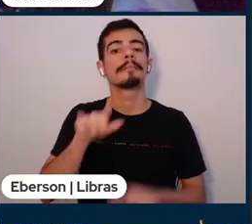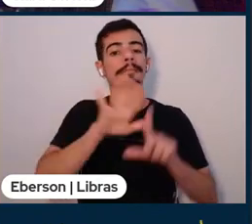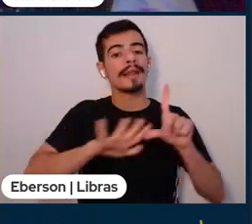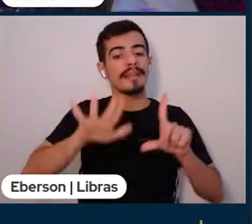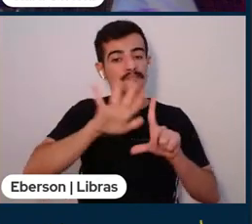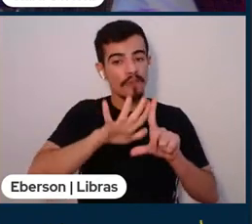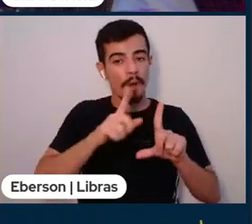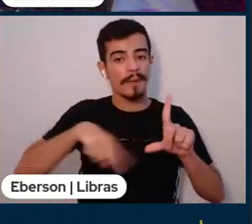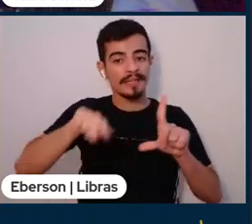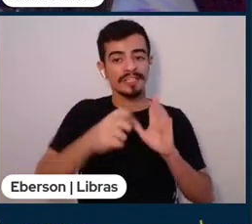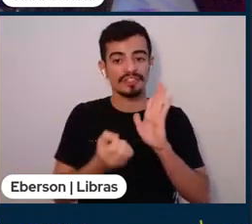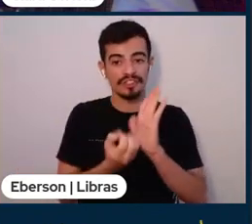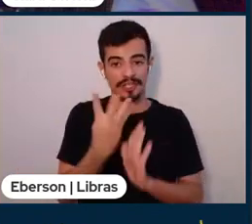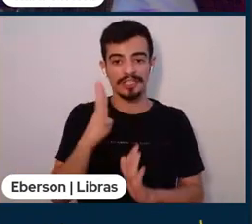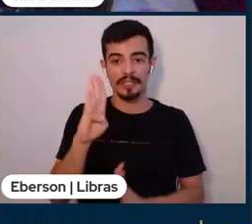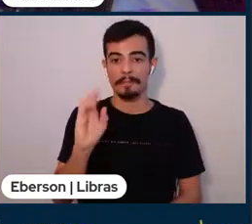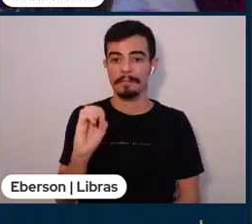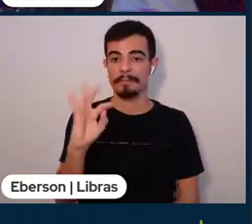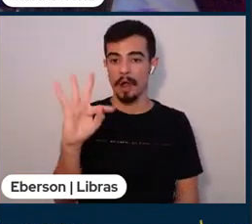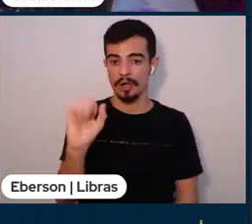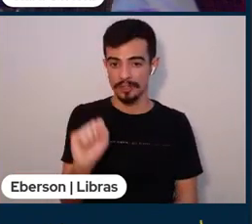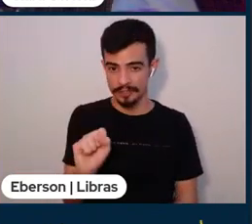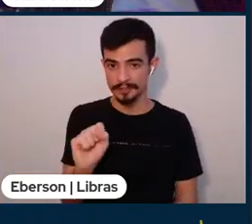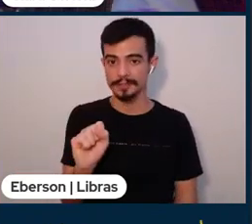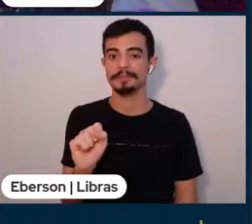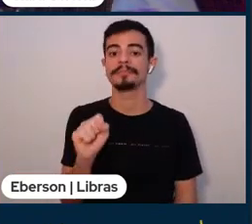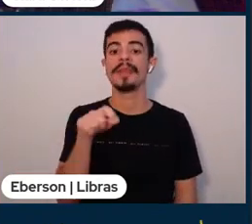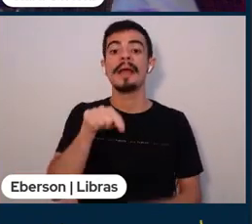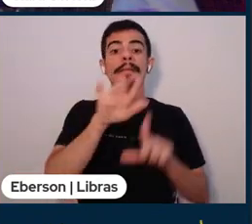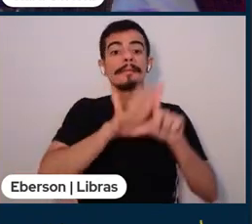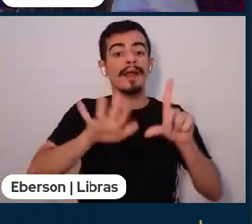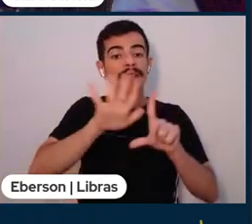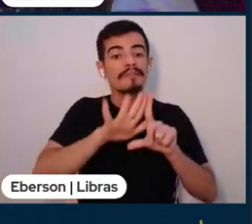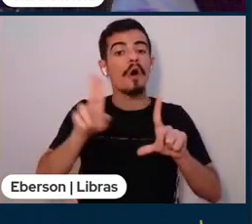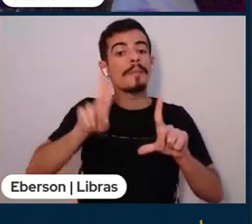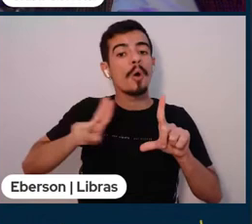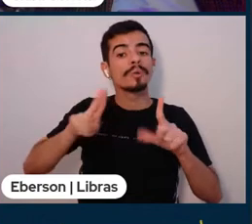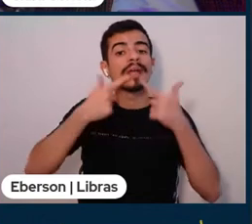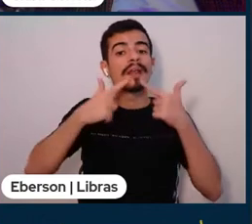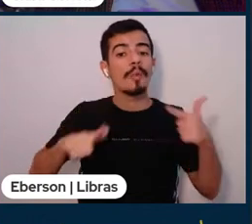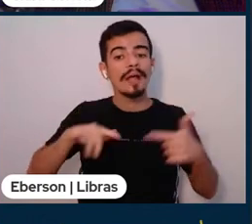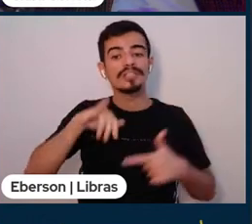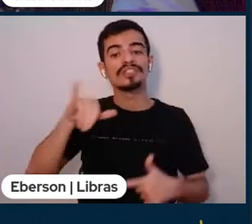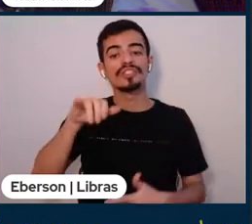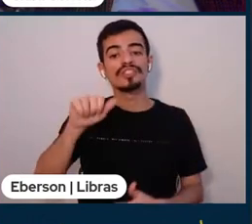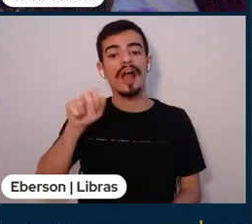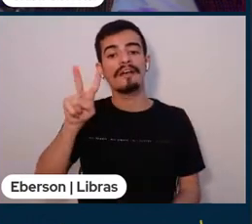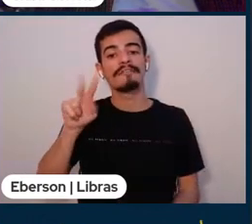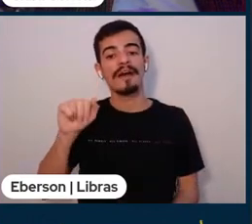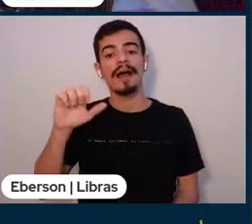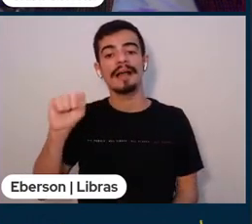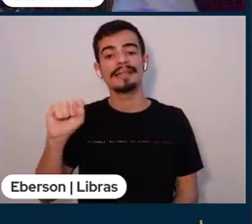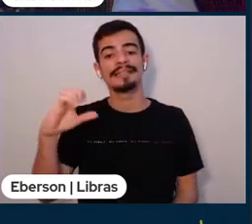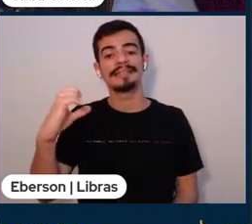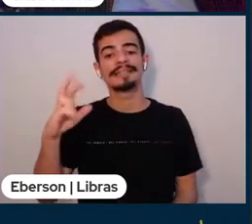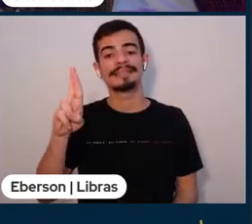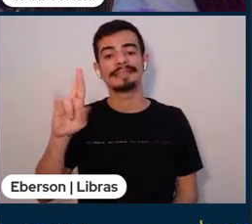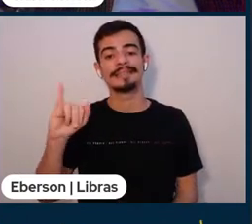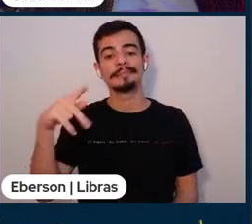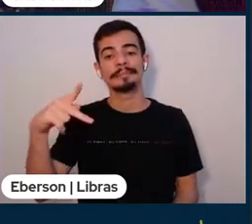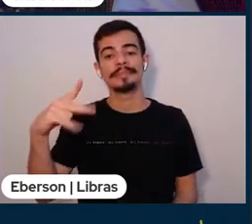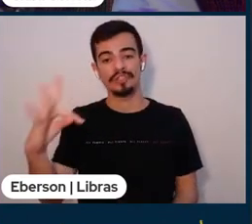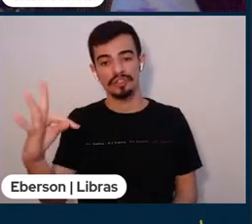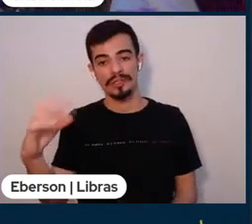plataforma low code. E nessa plataforma a gente também utiliza a linguagem JavaScript também para fazer integrações com